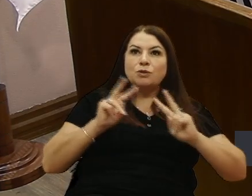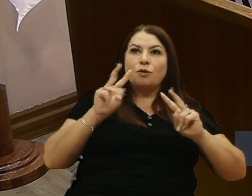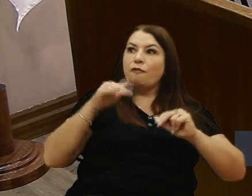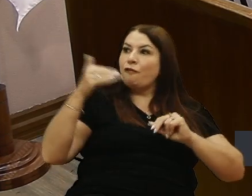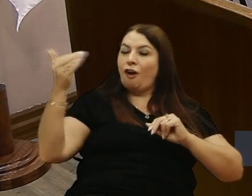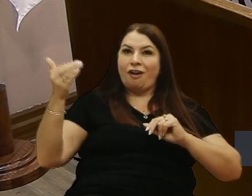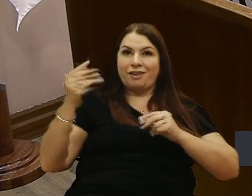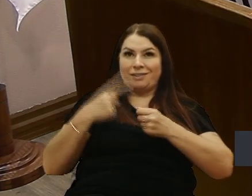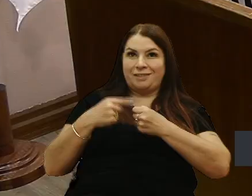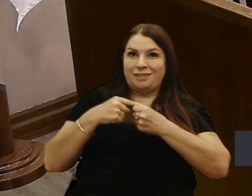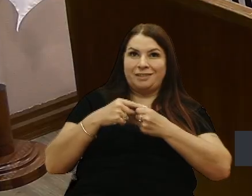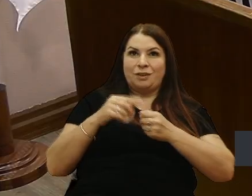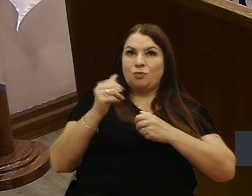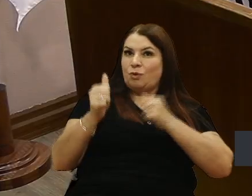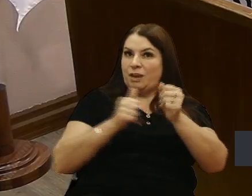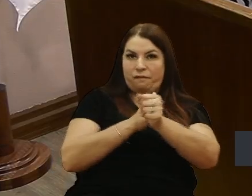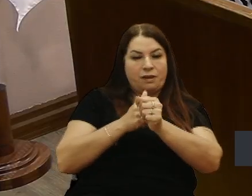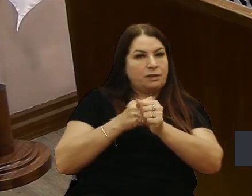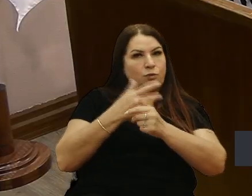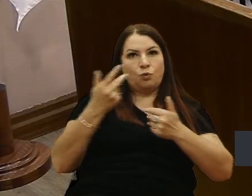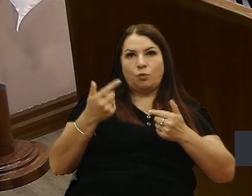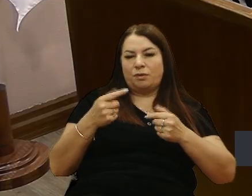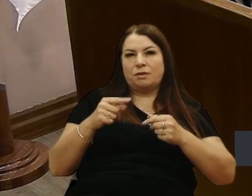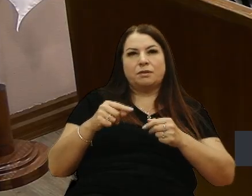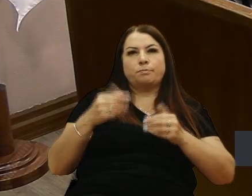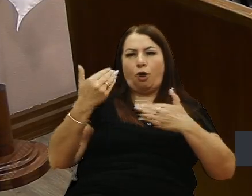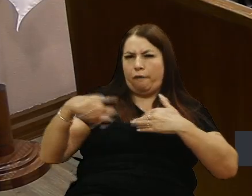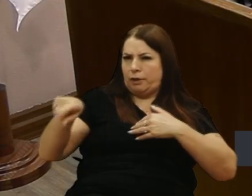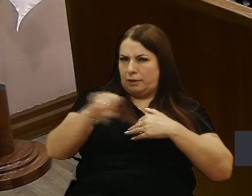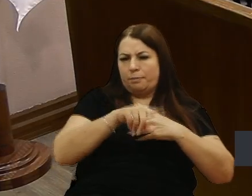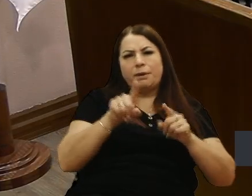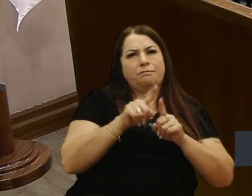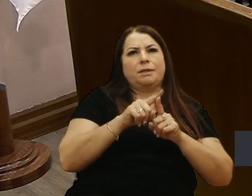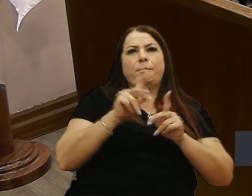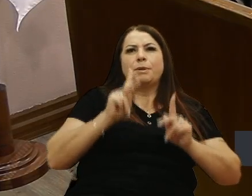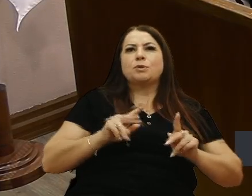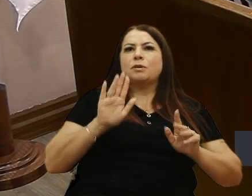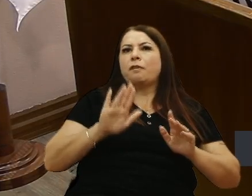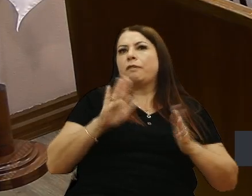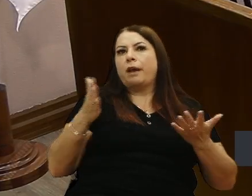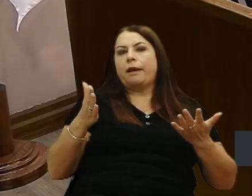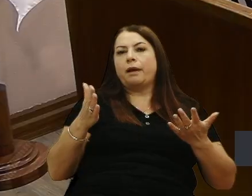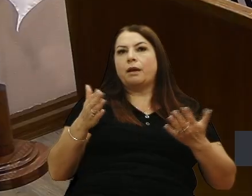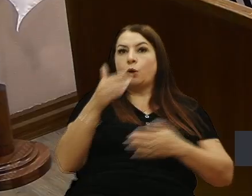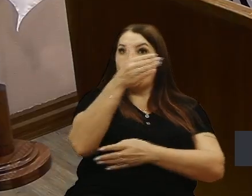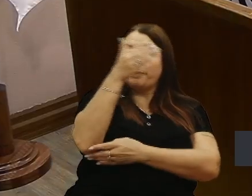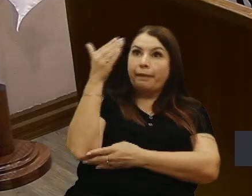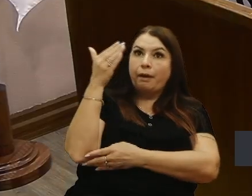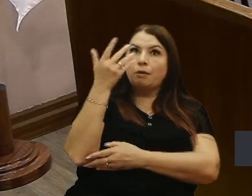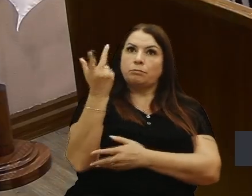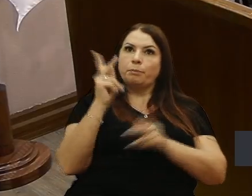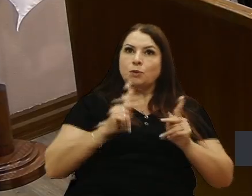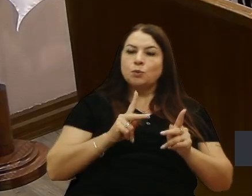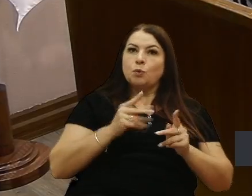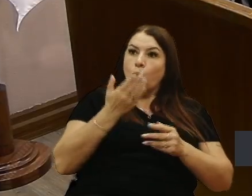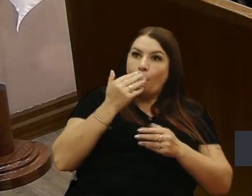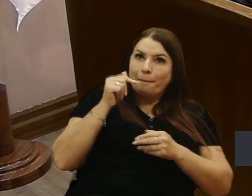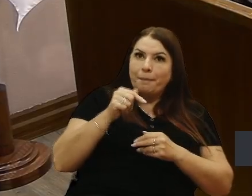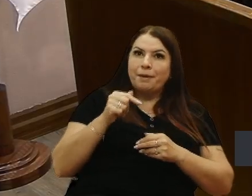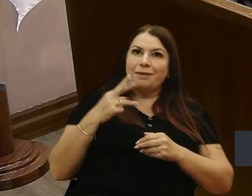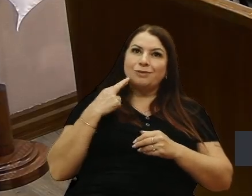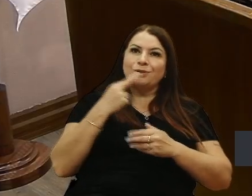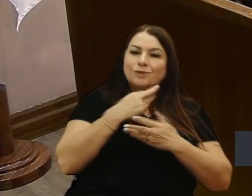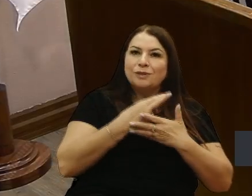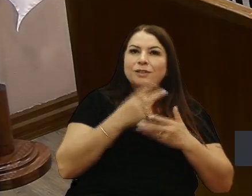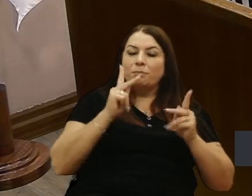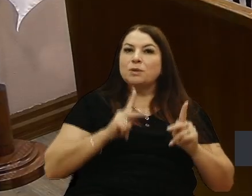fora, não só no Reveza, mas em várias provas, né? E aí são pessoas que vão ficar na hotelaria, então são pessoas que vão comer nos nossos